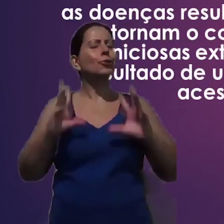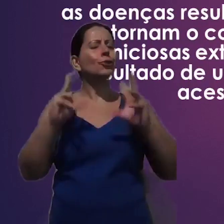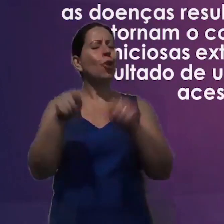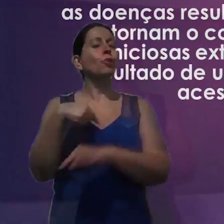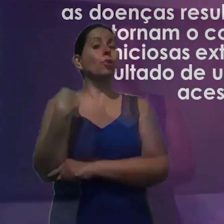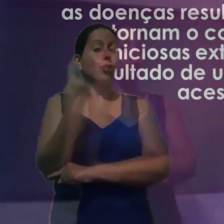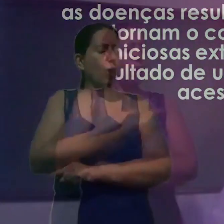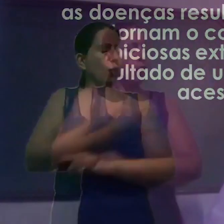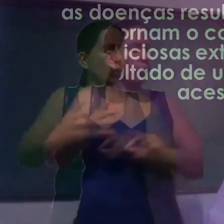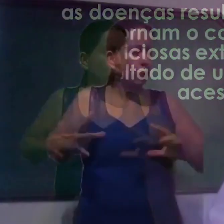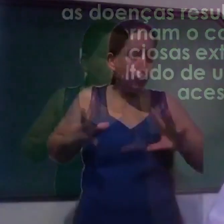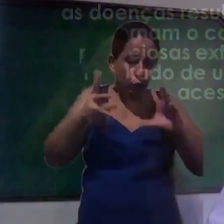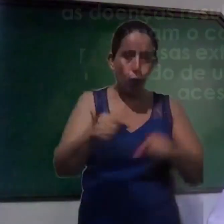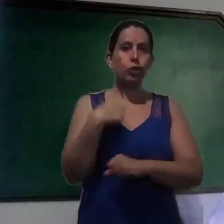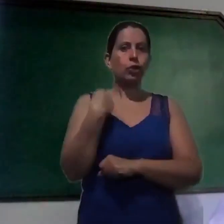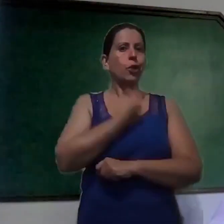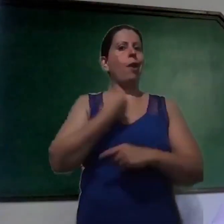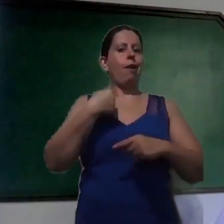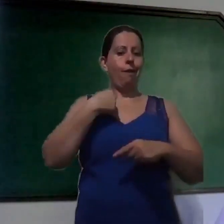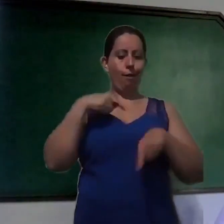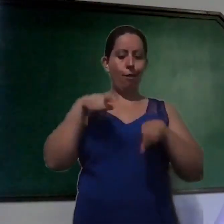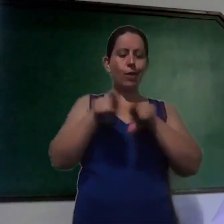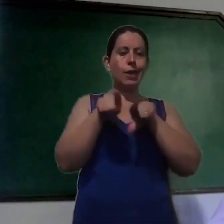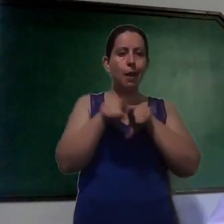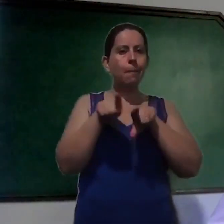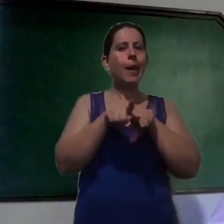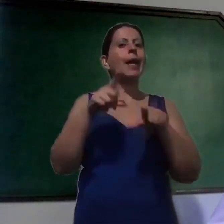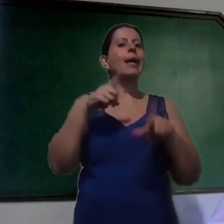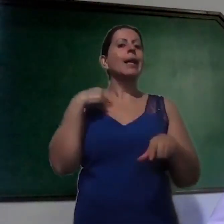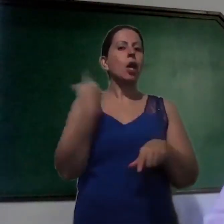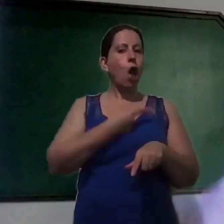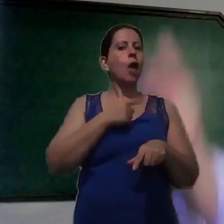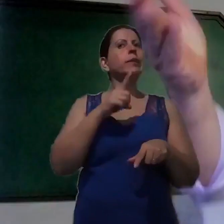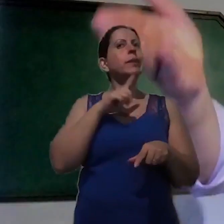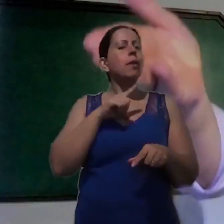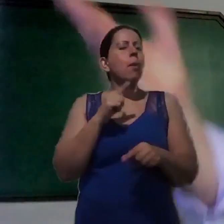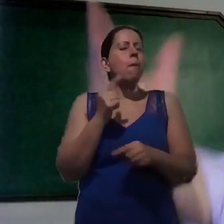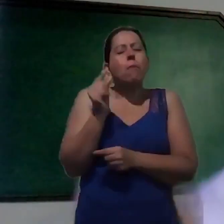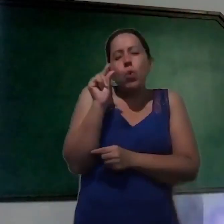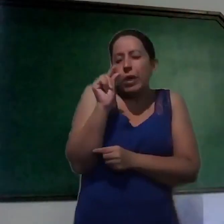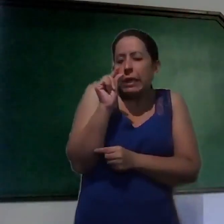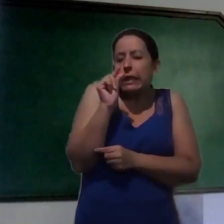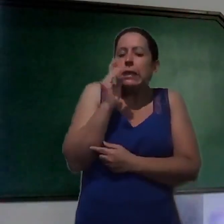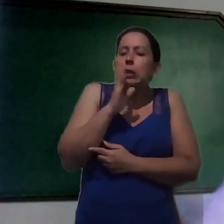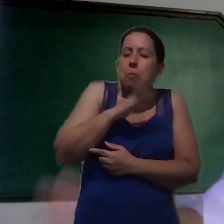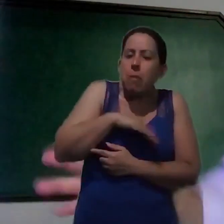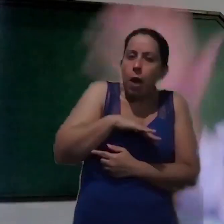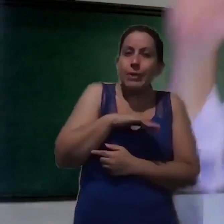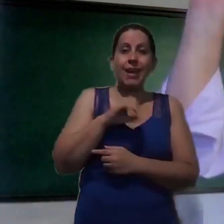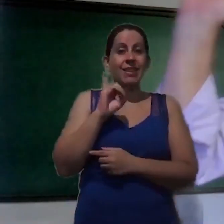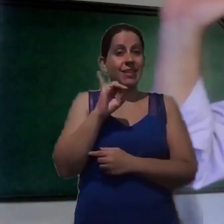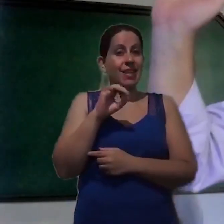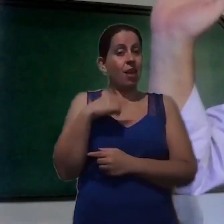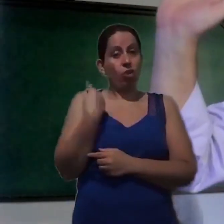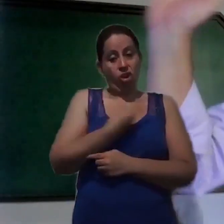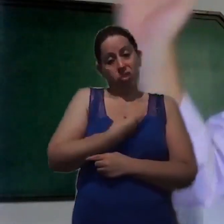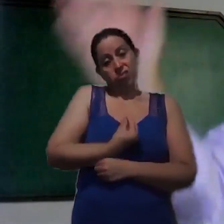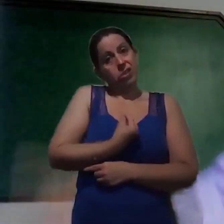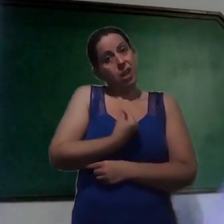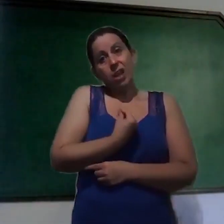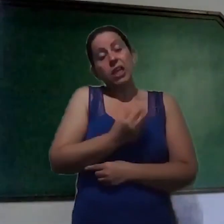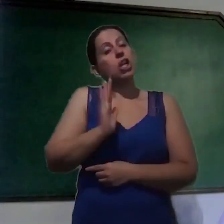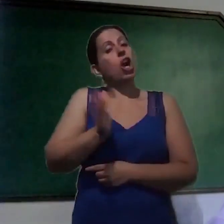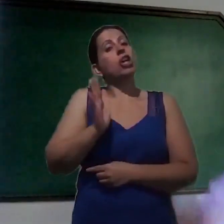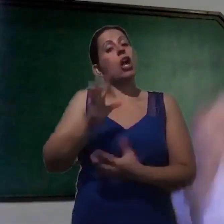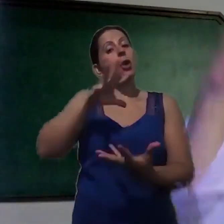todos nós, inclusive eu, temos um pezinho na maldade. Senão a gente não estaria aqui. Estaríamos num planeta feliz,